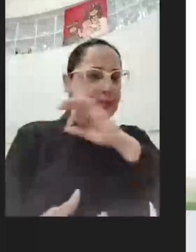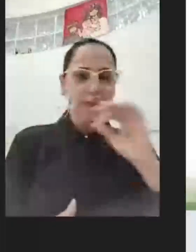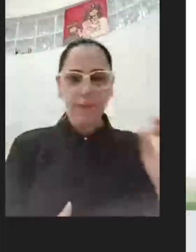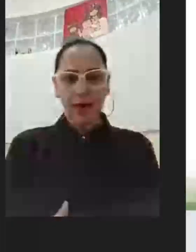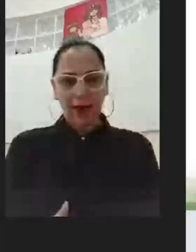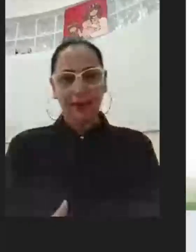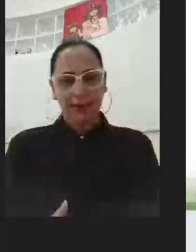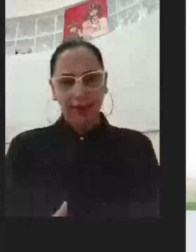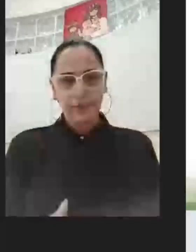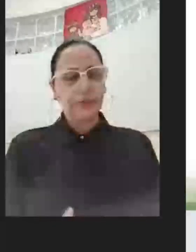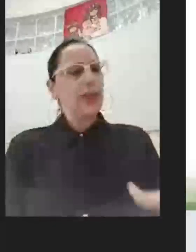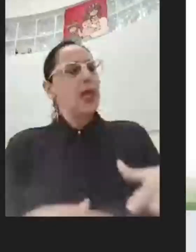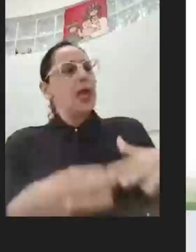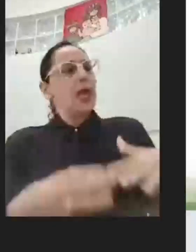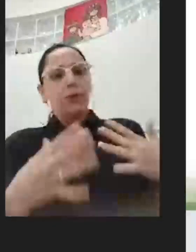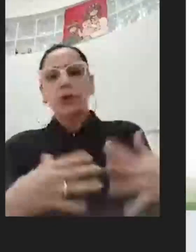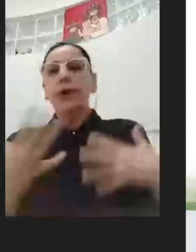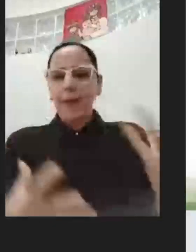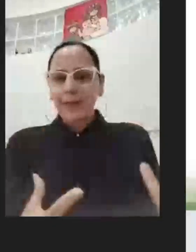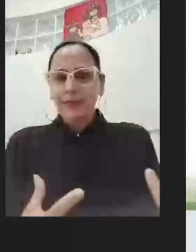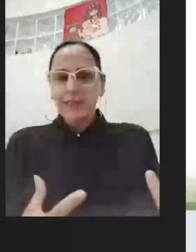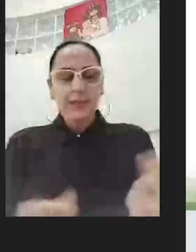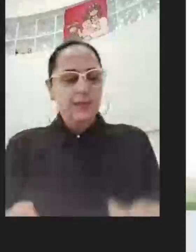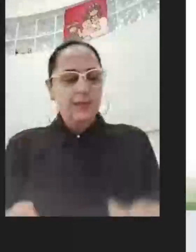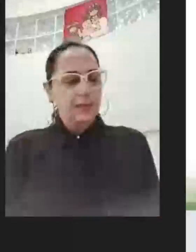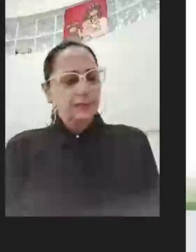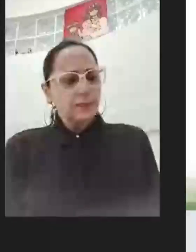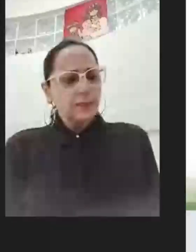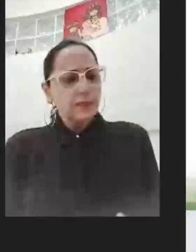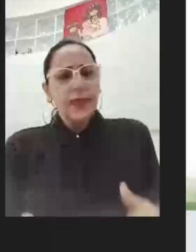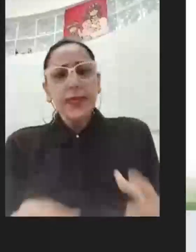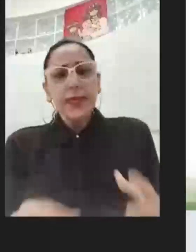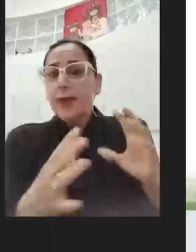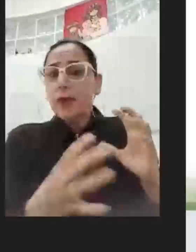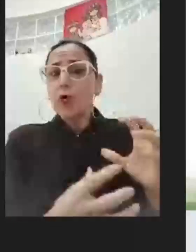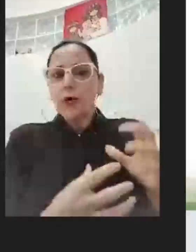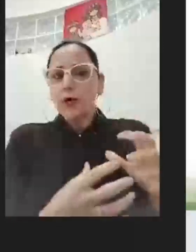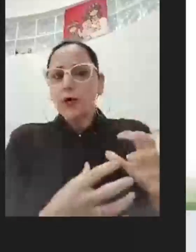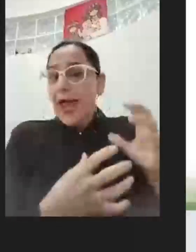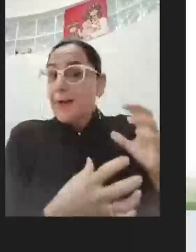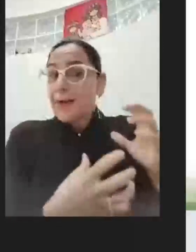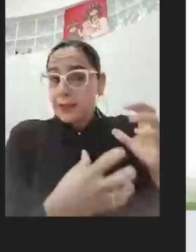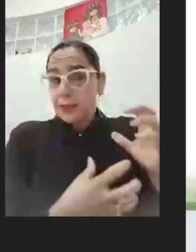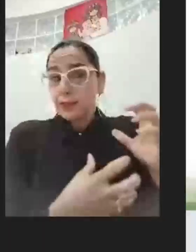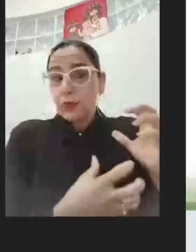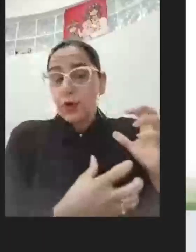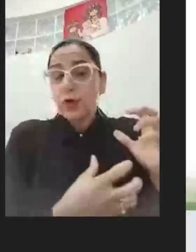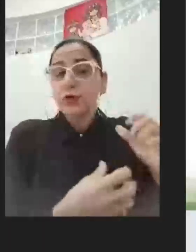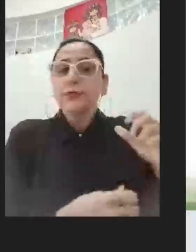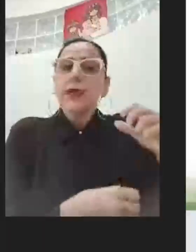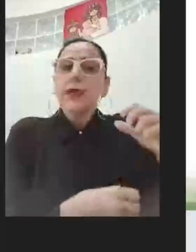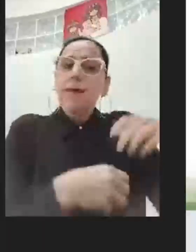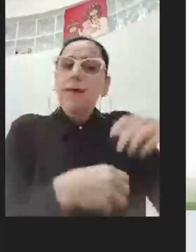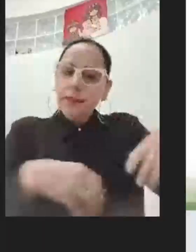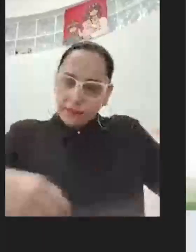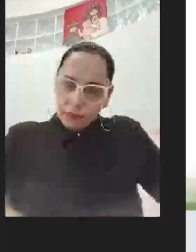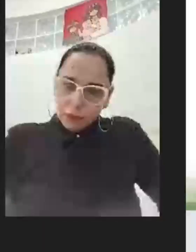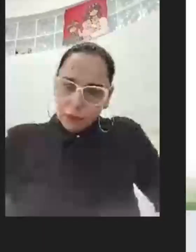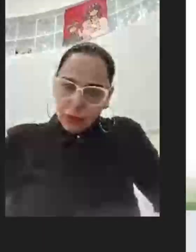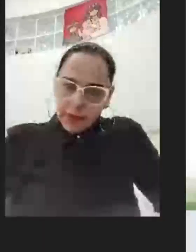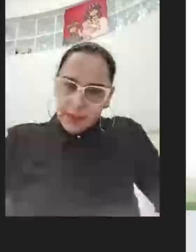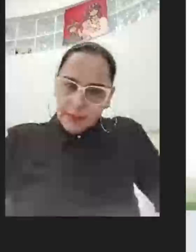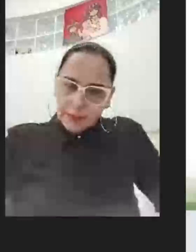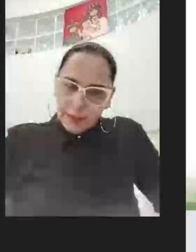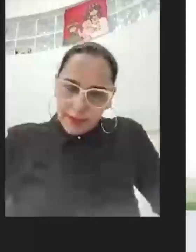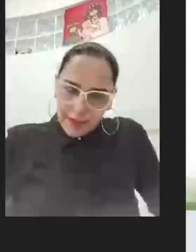mamou 20 minutos sem parar, tá? Porque a pega estava certinha. Ele pegou a Maitê no colo,